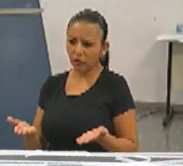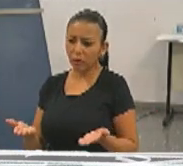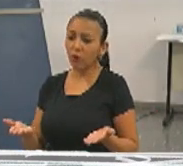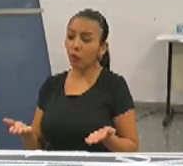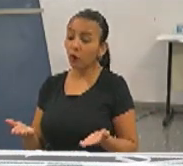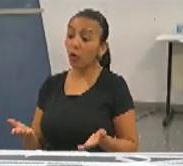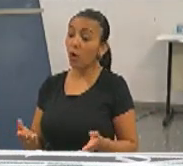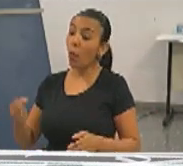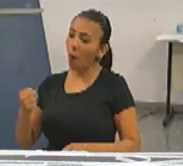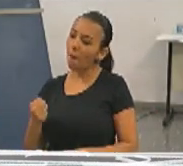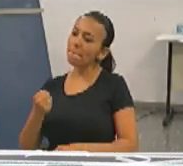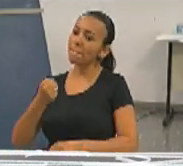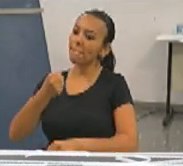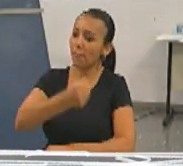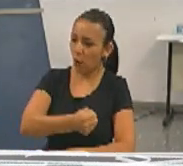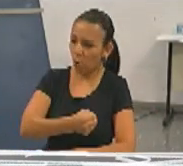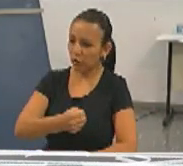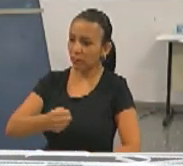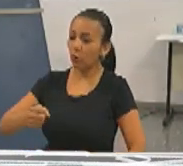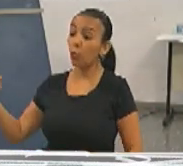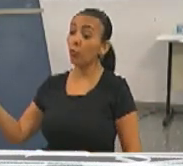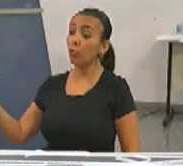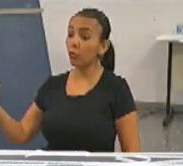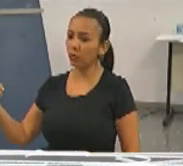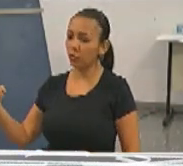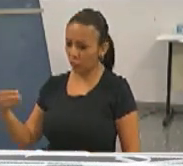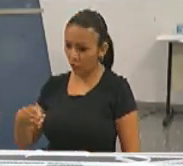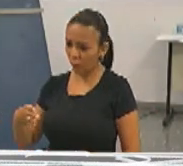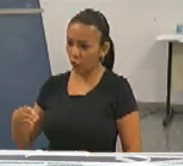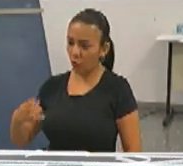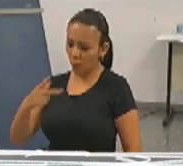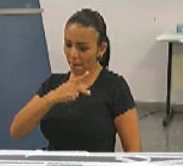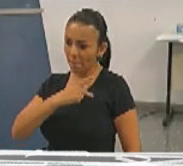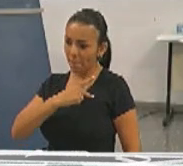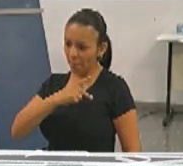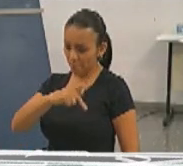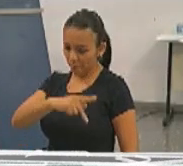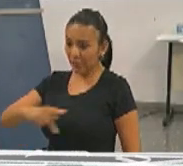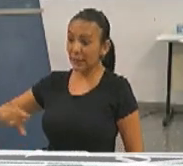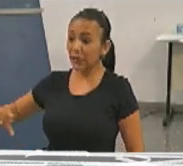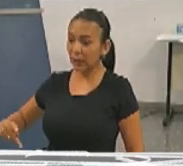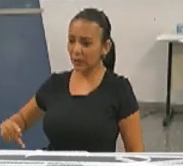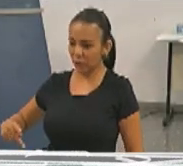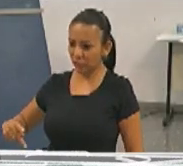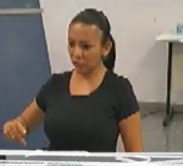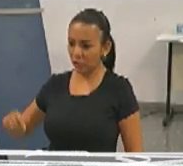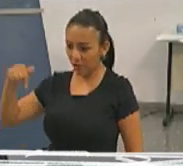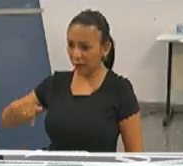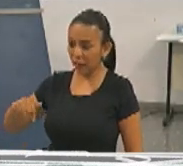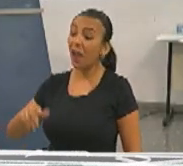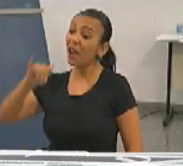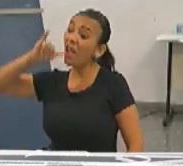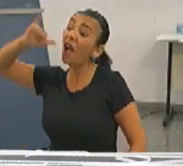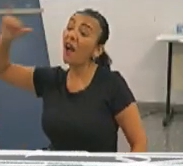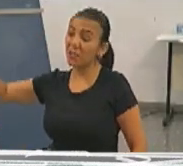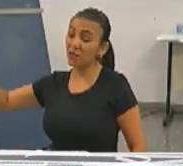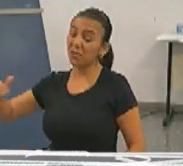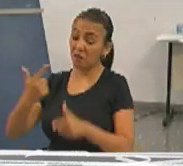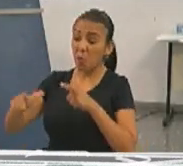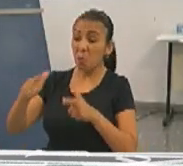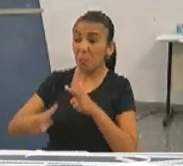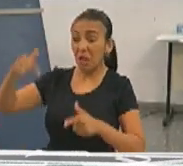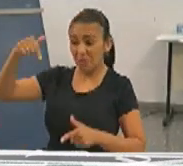quando tomou posse o general, o novo presidente da IBSER, ele foi lá e falou que estava com problema com o gerente administrativo e com o gerente de